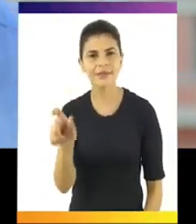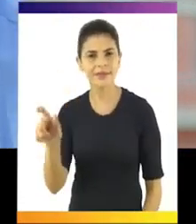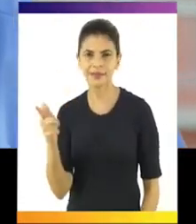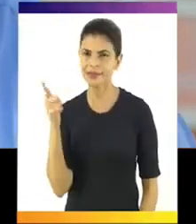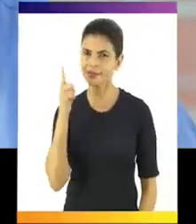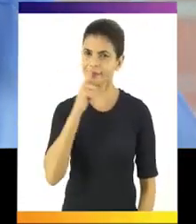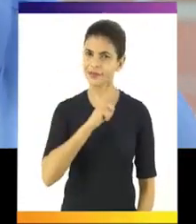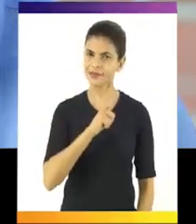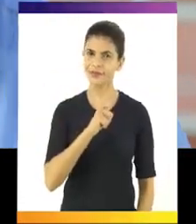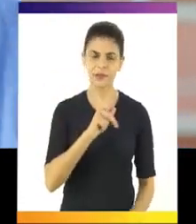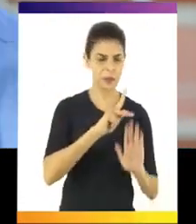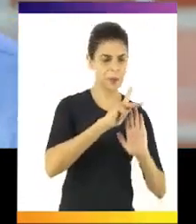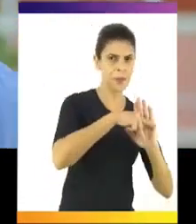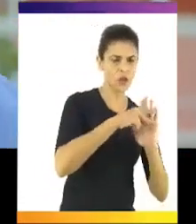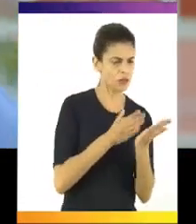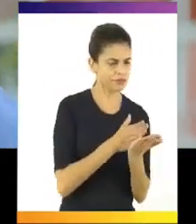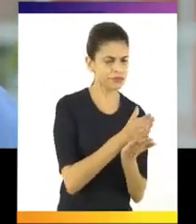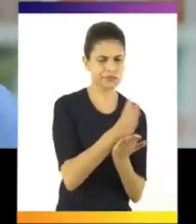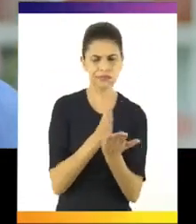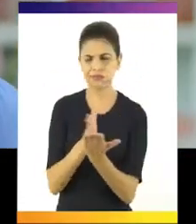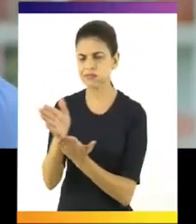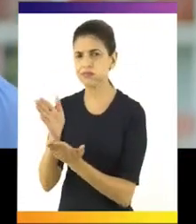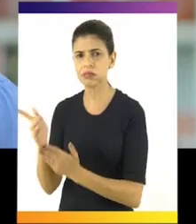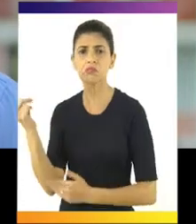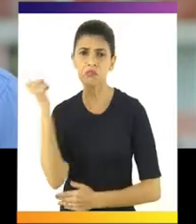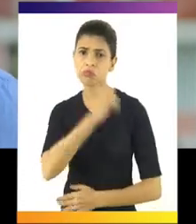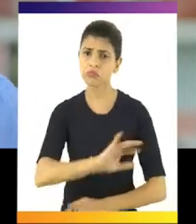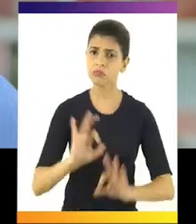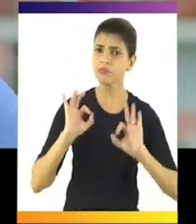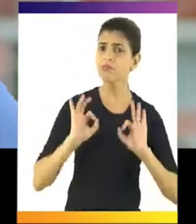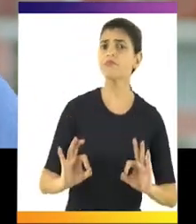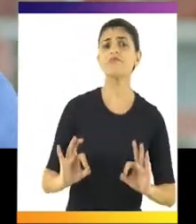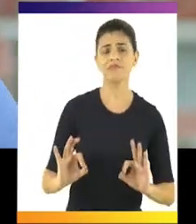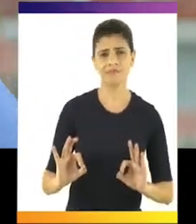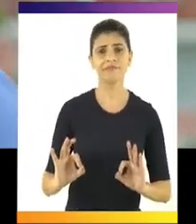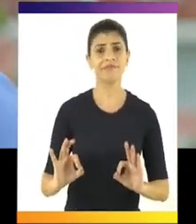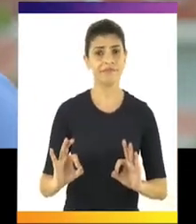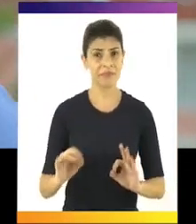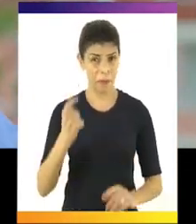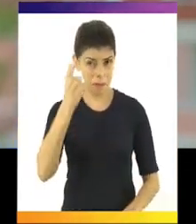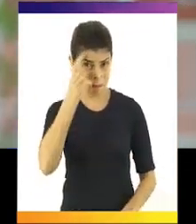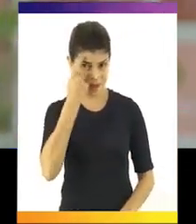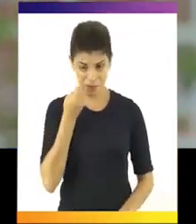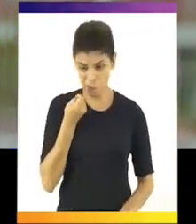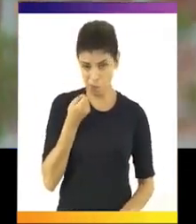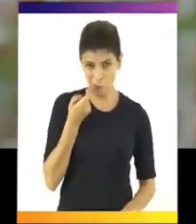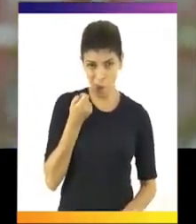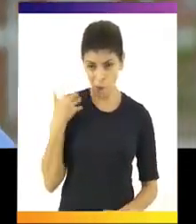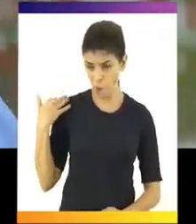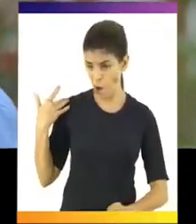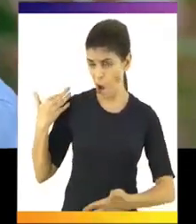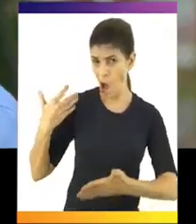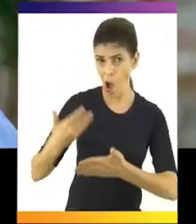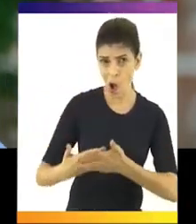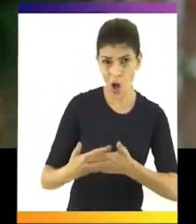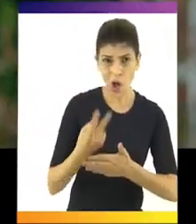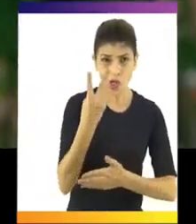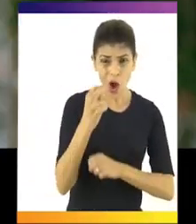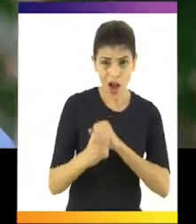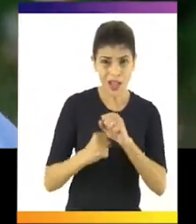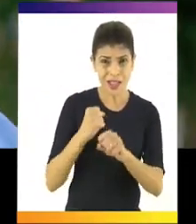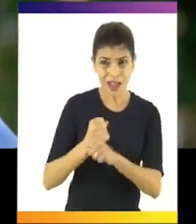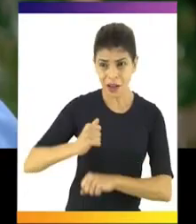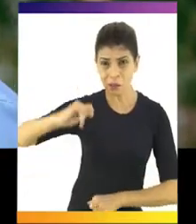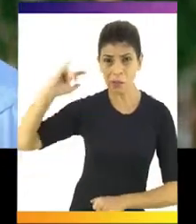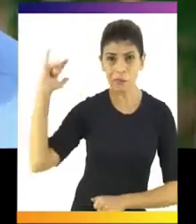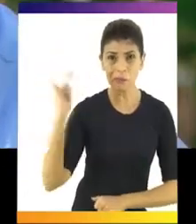cada um, garantir que nós estamos no caminho certo. Nós estamos fazendo a coisa direito. E olha que não é pouca coisa, não. Em